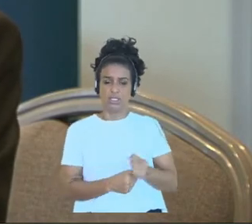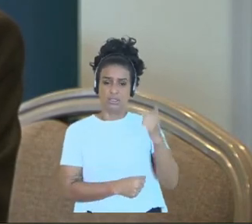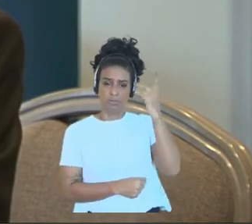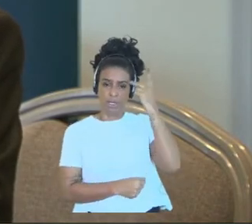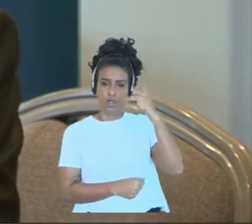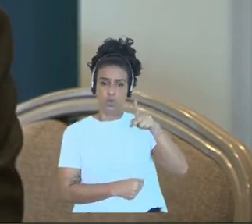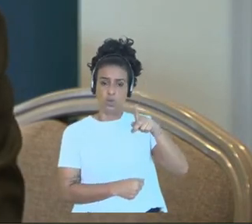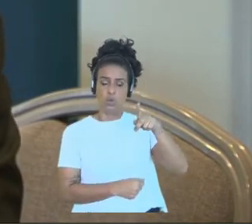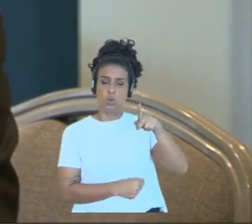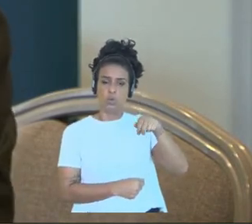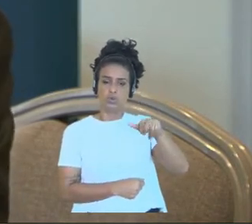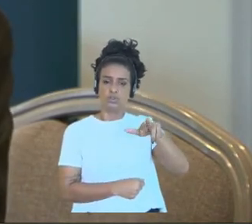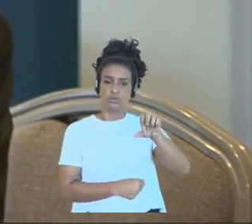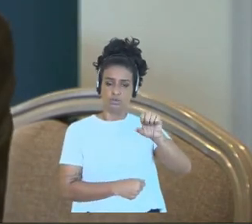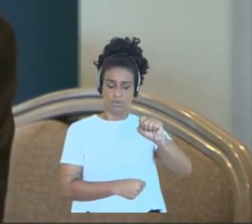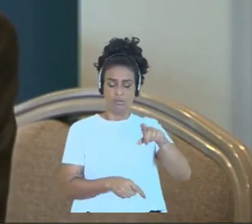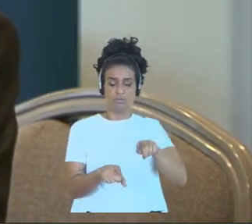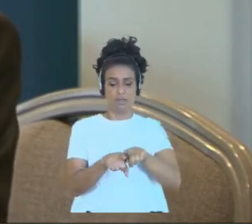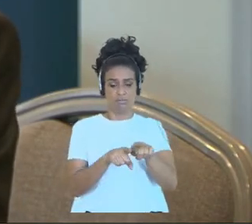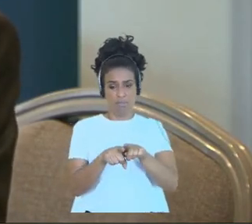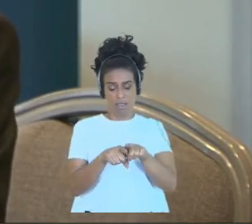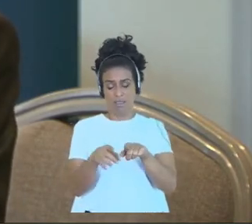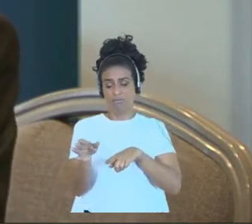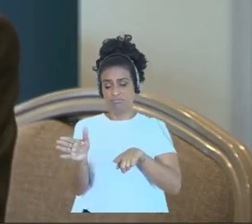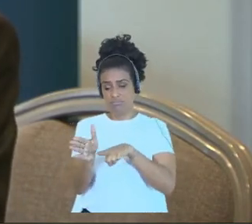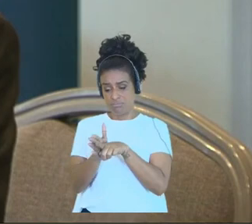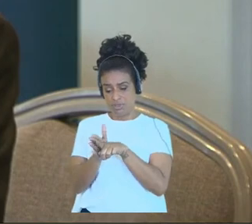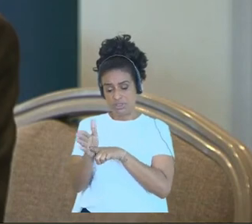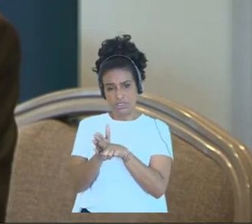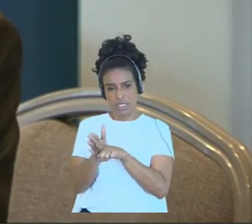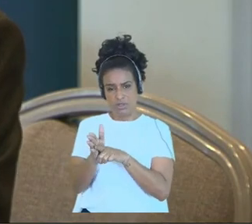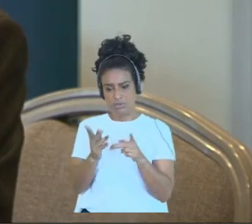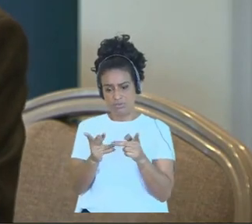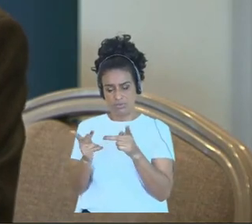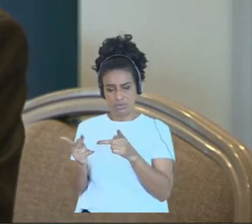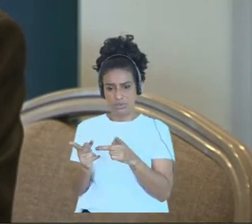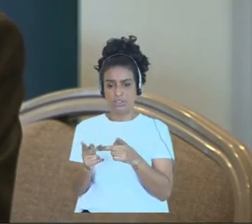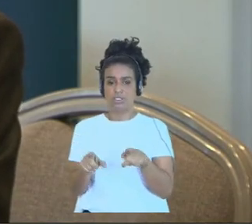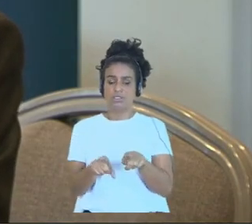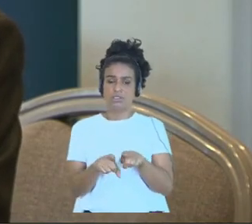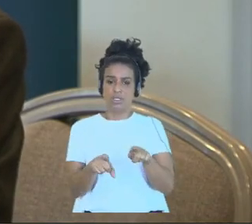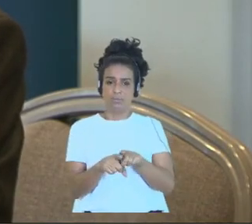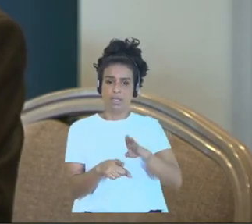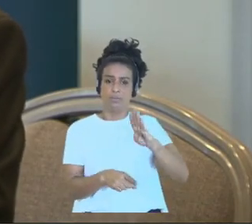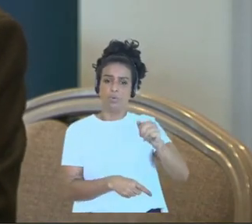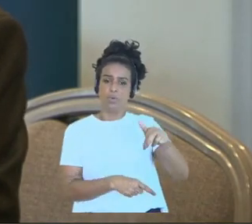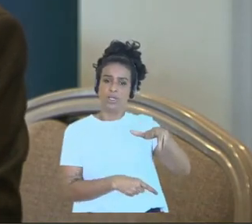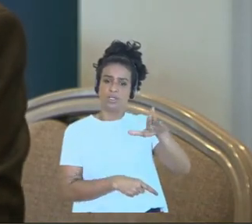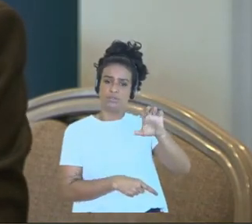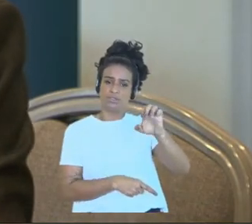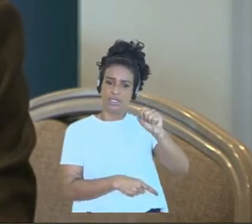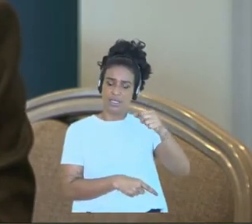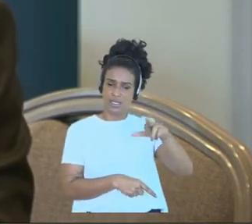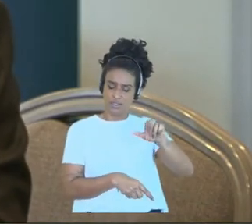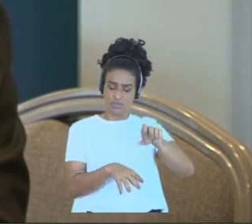pesquisadora visitante da Universidade de Harvard e na Universidade Nacional San Martín em Buenos Aires, tem uma